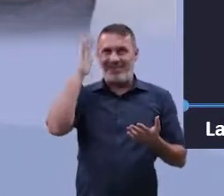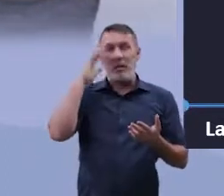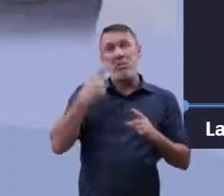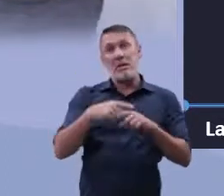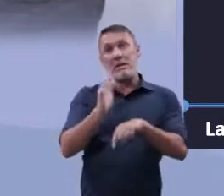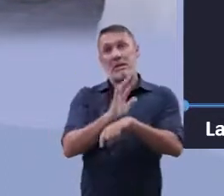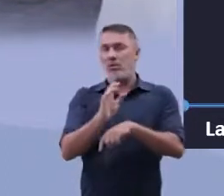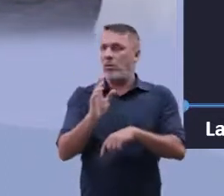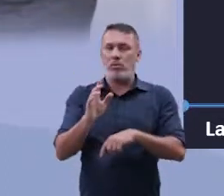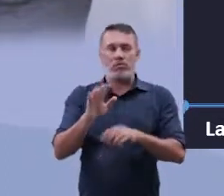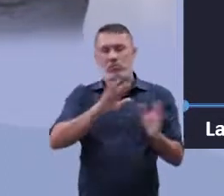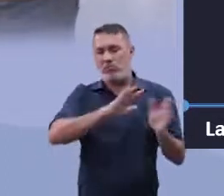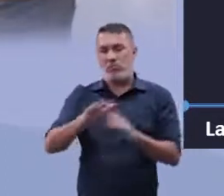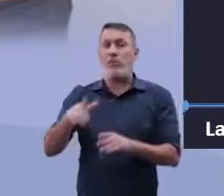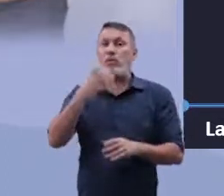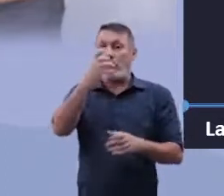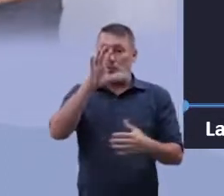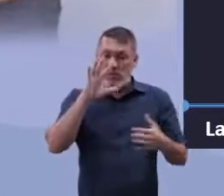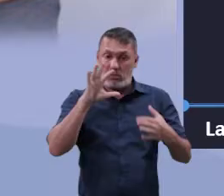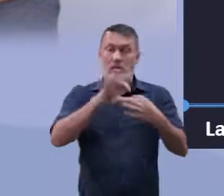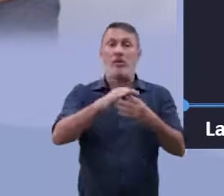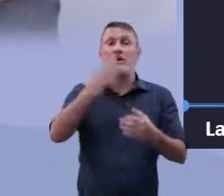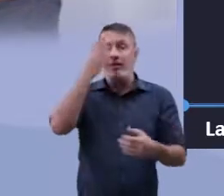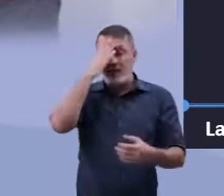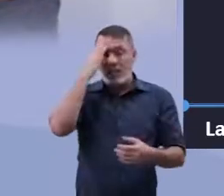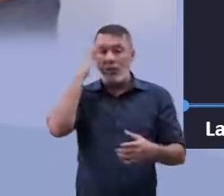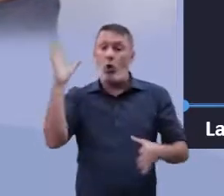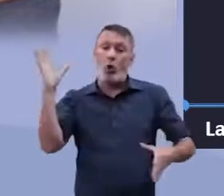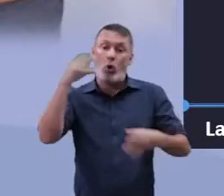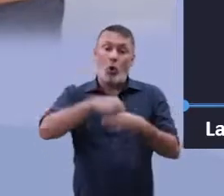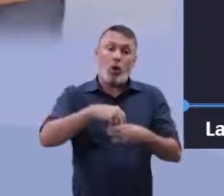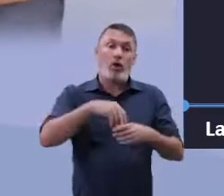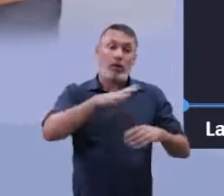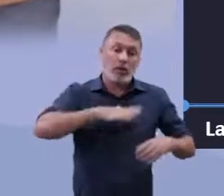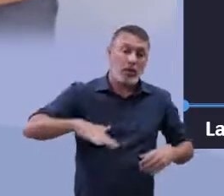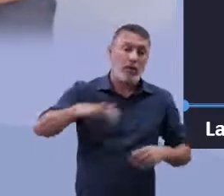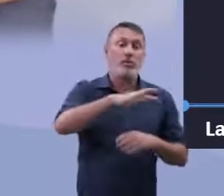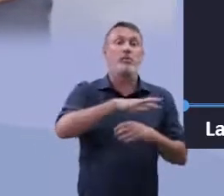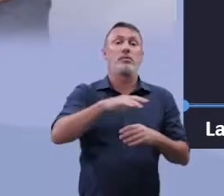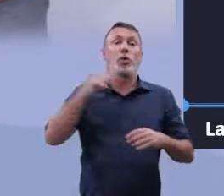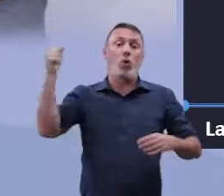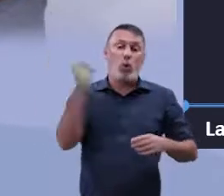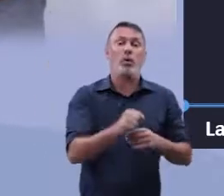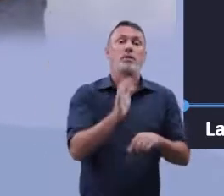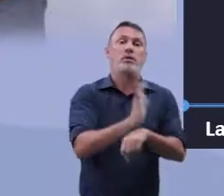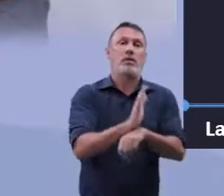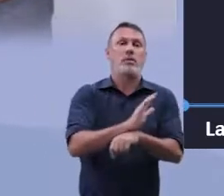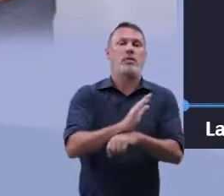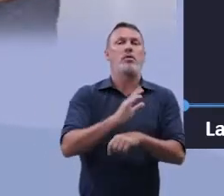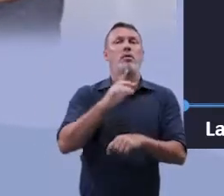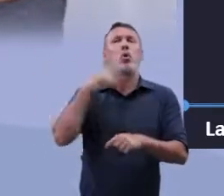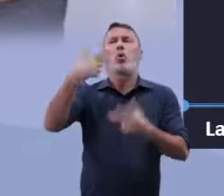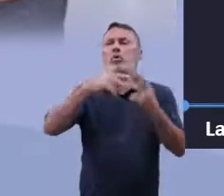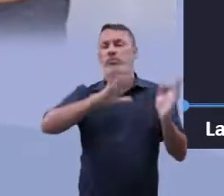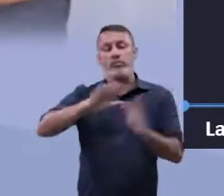pessoas no cinema. Trabalhou o texto, para dar acesso a todos. É a mesma coisa quando eu falo em inclusão digital. Talvez para você não é